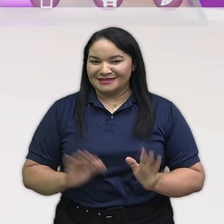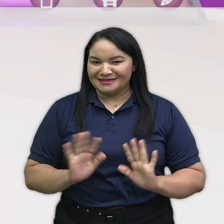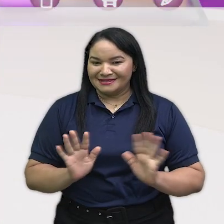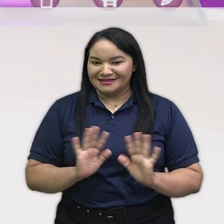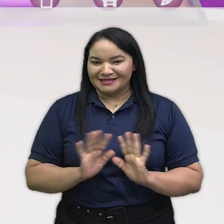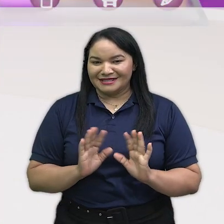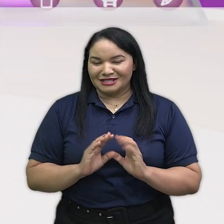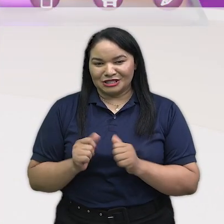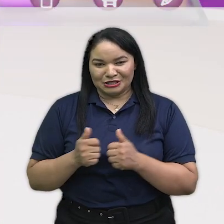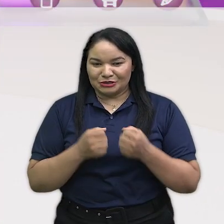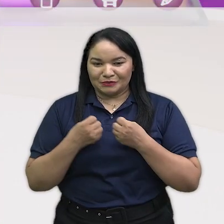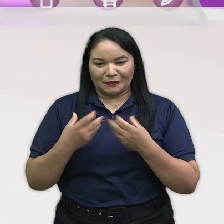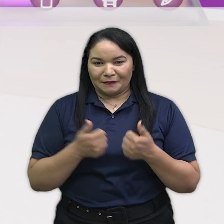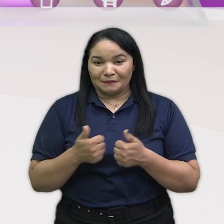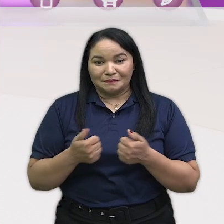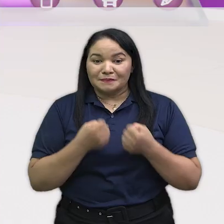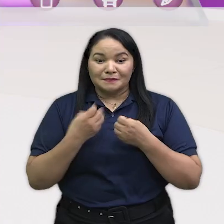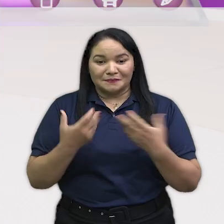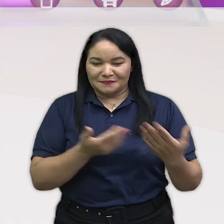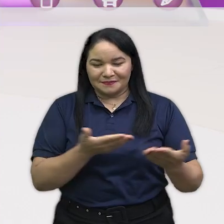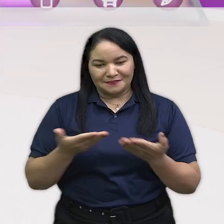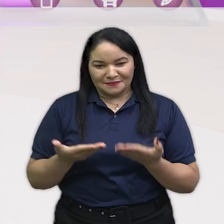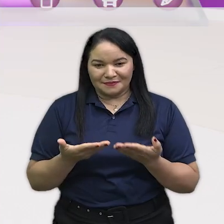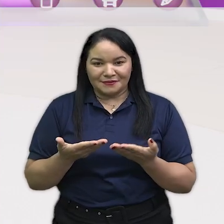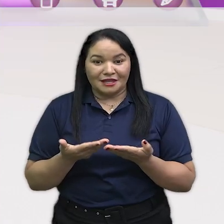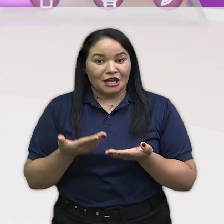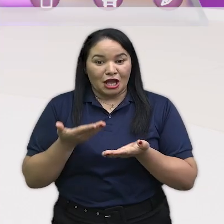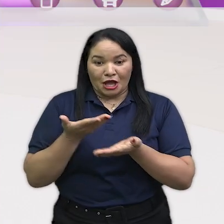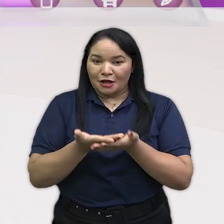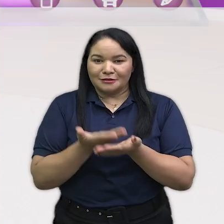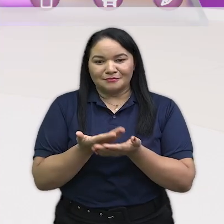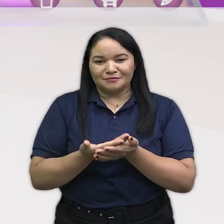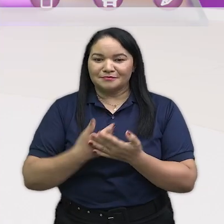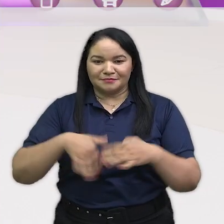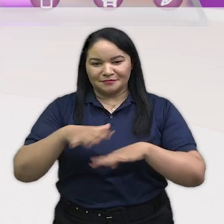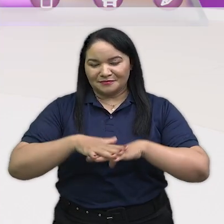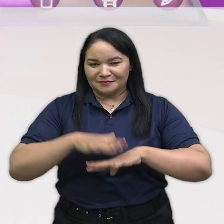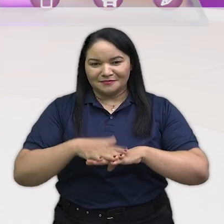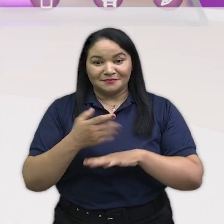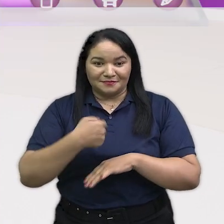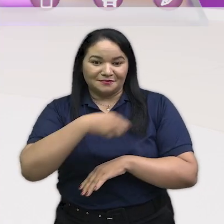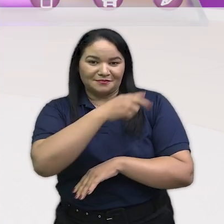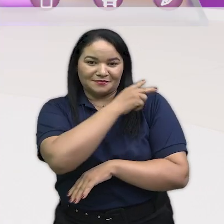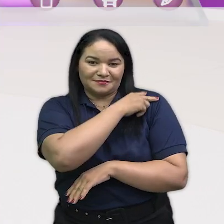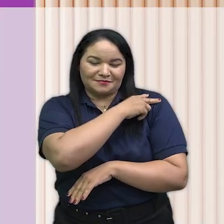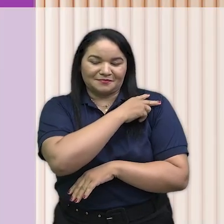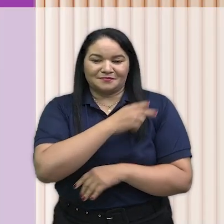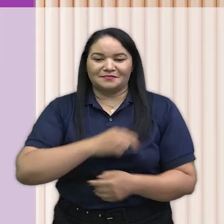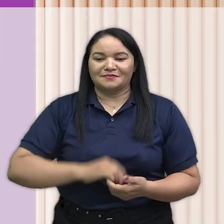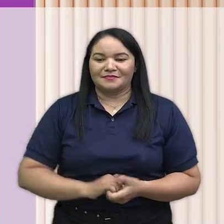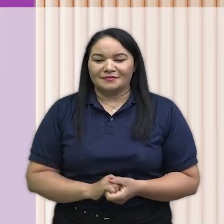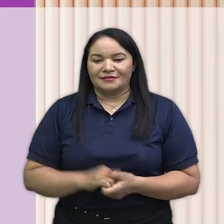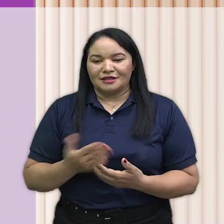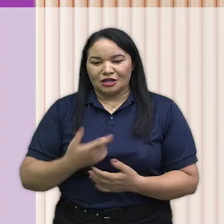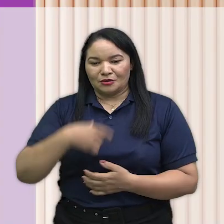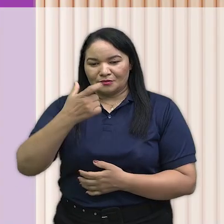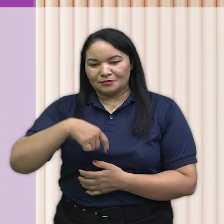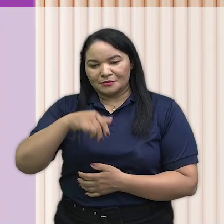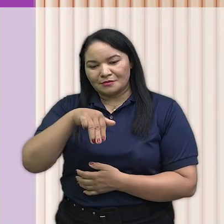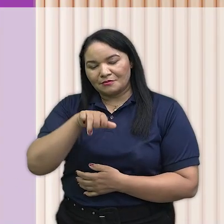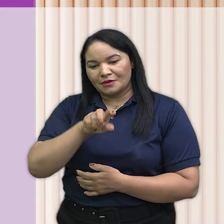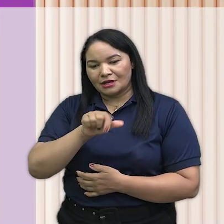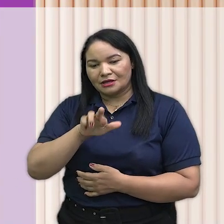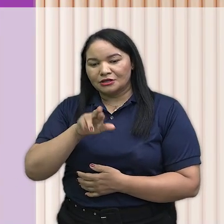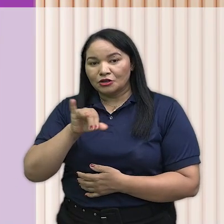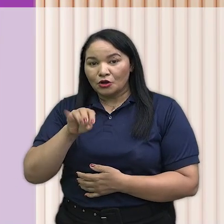Olá pessoal, tudo bem com vocês? Sejam todos bem-vindos a mais uma aula de matemática aqui na segunda série do ensino médio. Eu sou o professor Mário